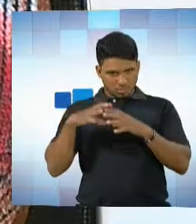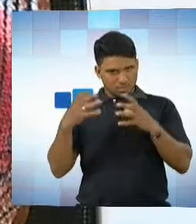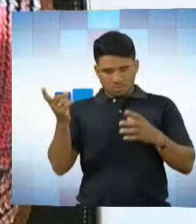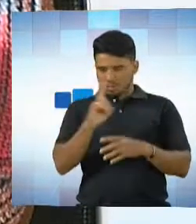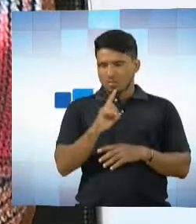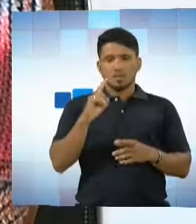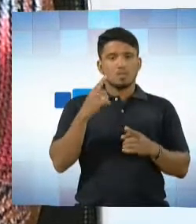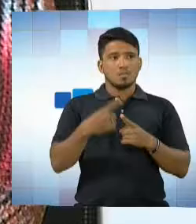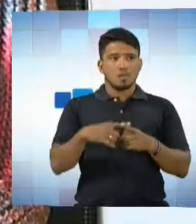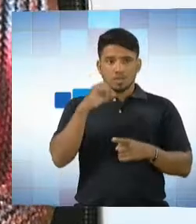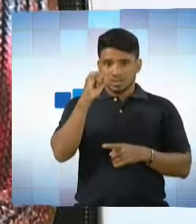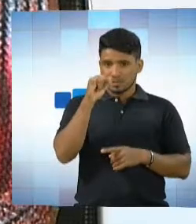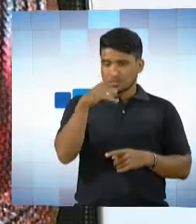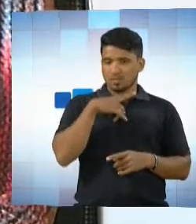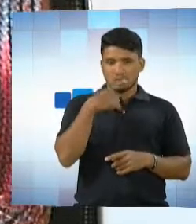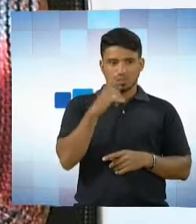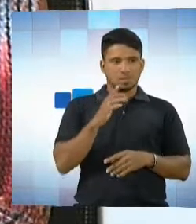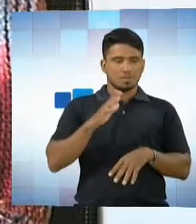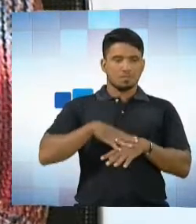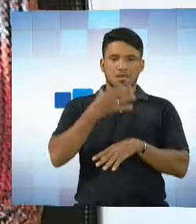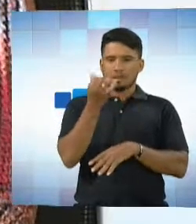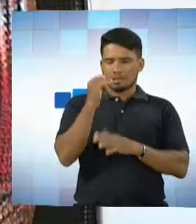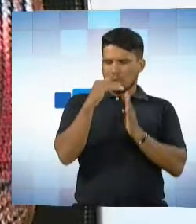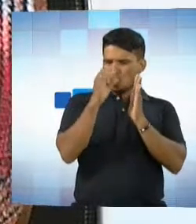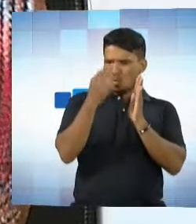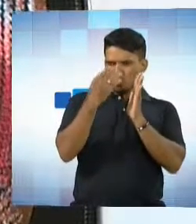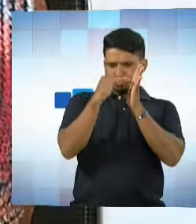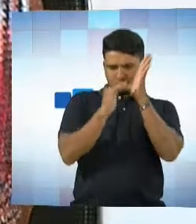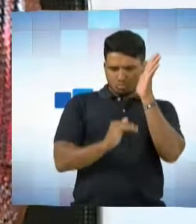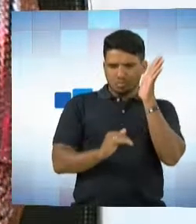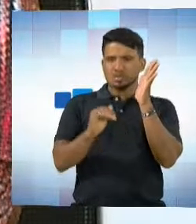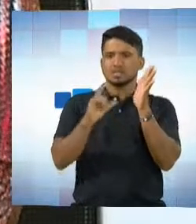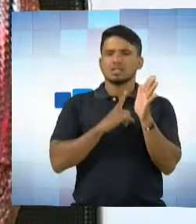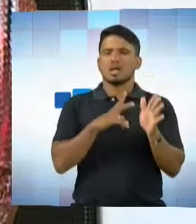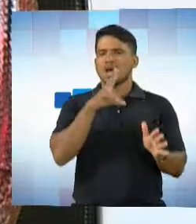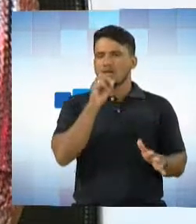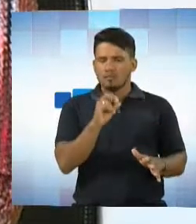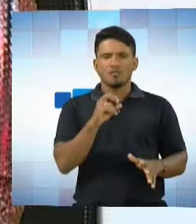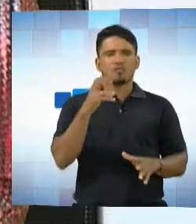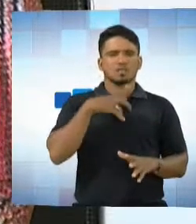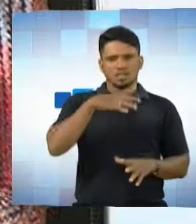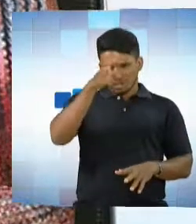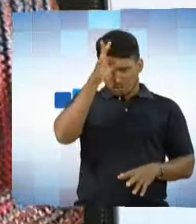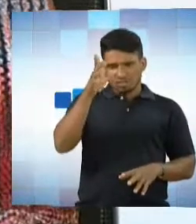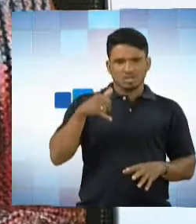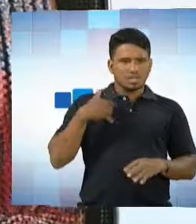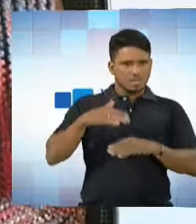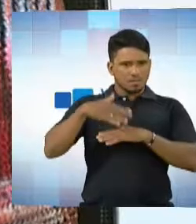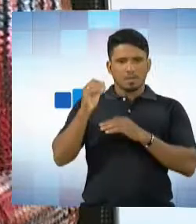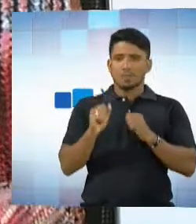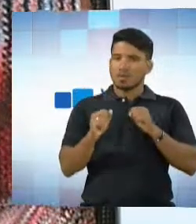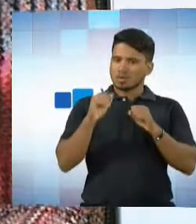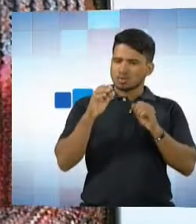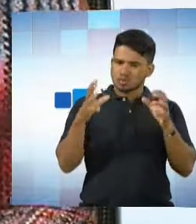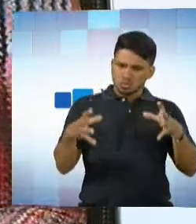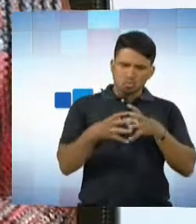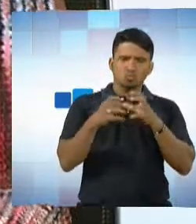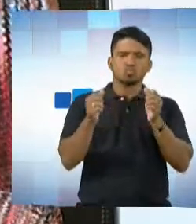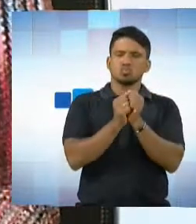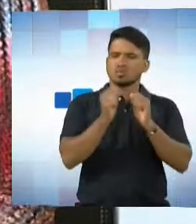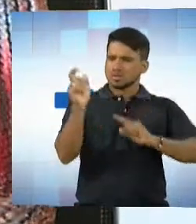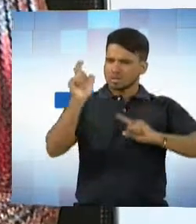não. Porque se você não tem mais de 60 ou 70 anos, você tem um avô, tem uma mãe, tem uma tia, tem um parente que tem. Então ele pode ser